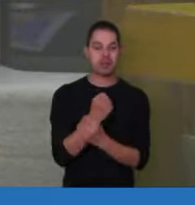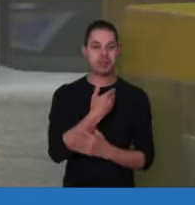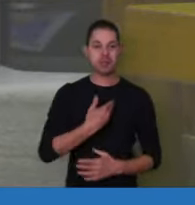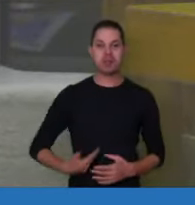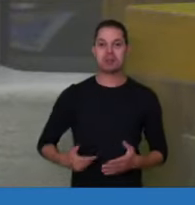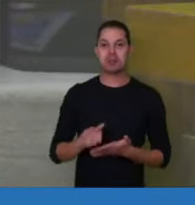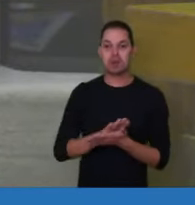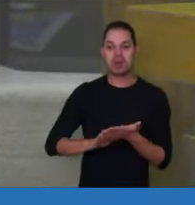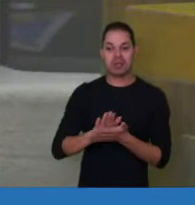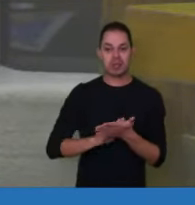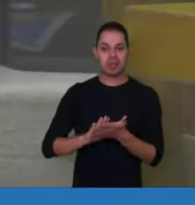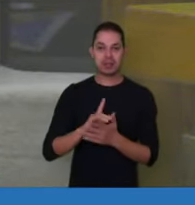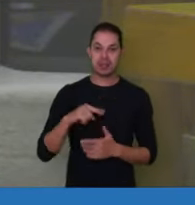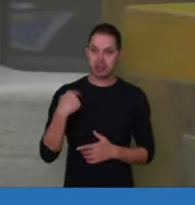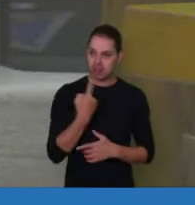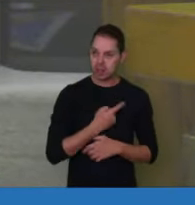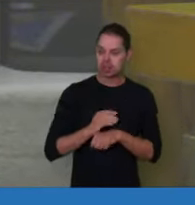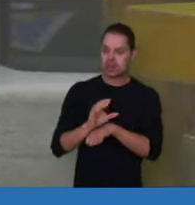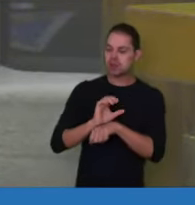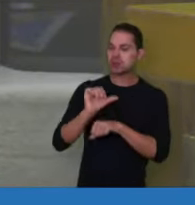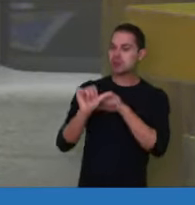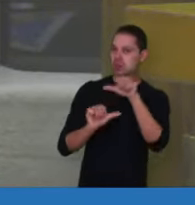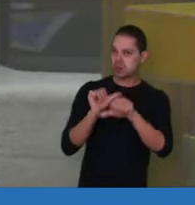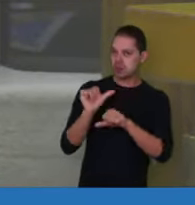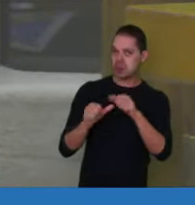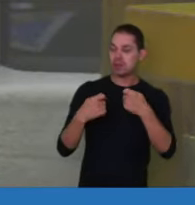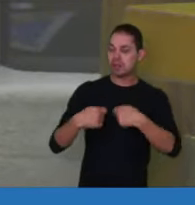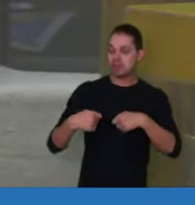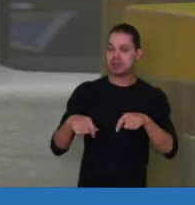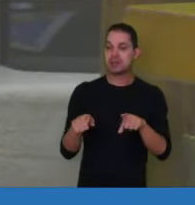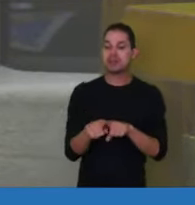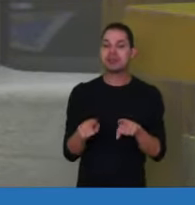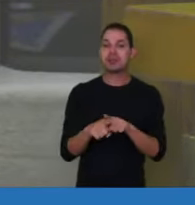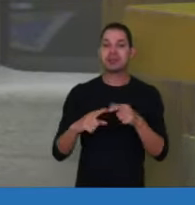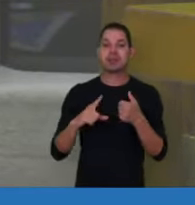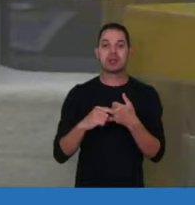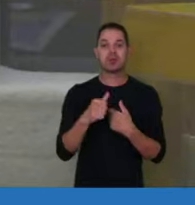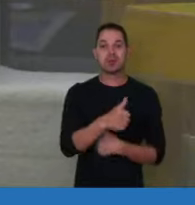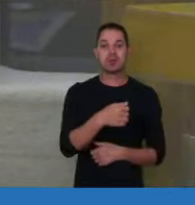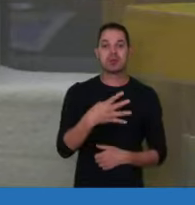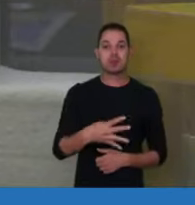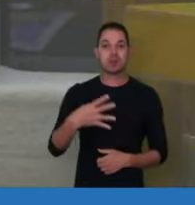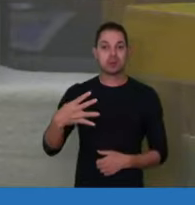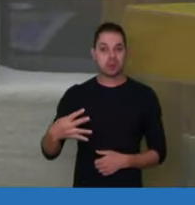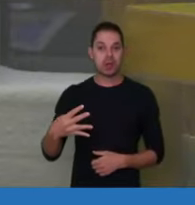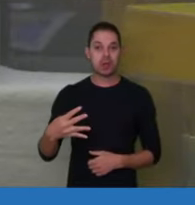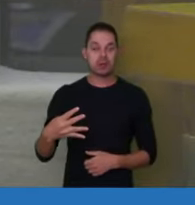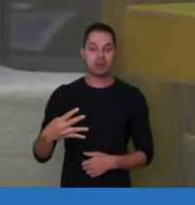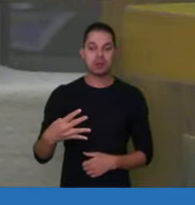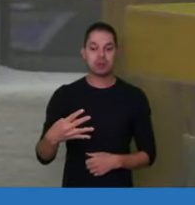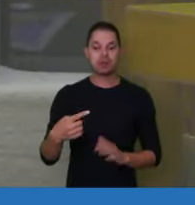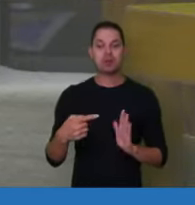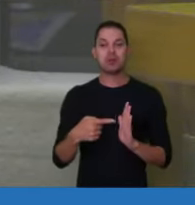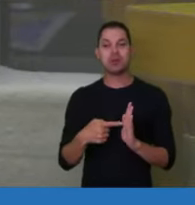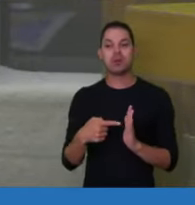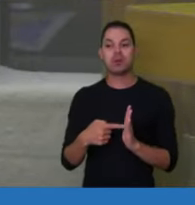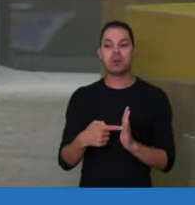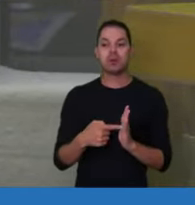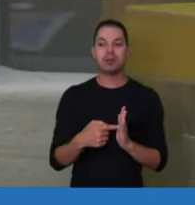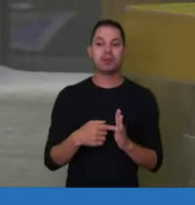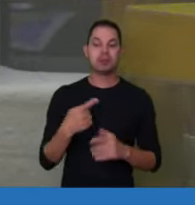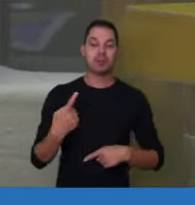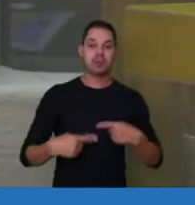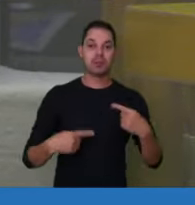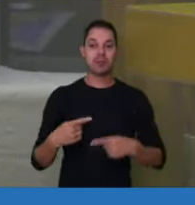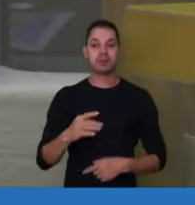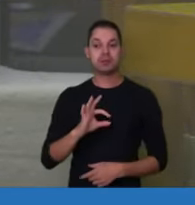precisamos, Thalíria, mexer sim na Constituição, mas também precisamos mexer no artigo 144, onde há um enclave, onde a polícia